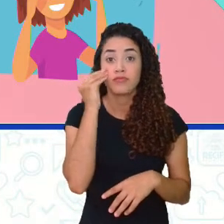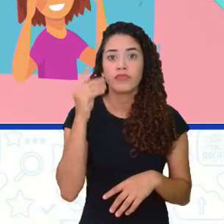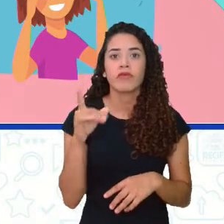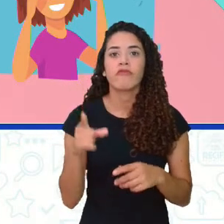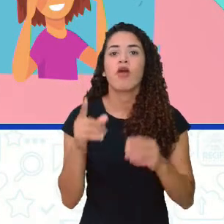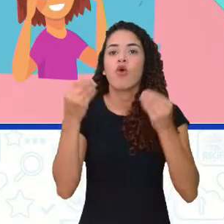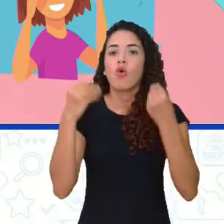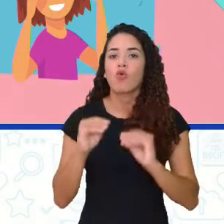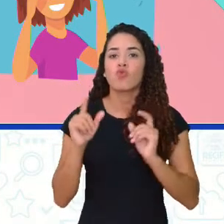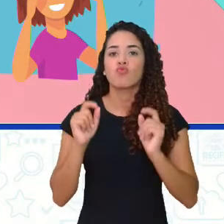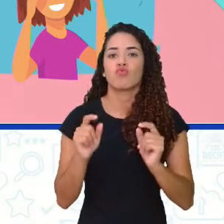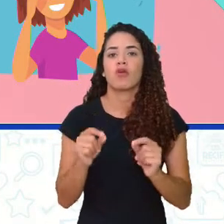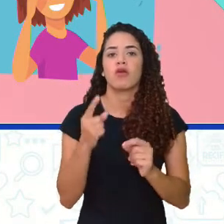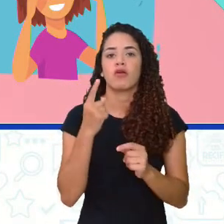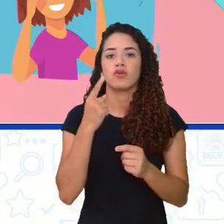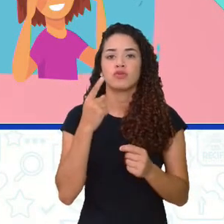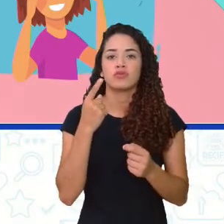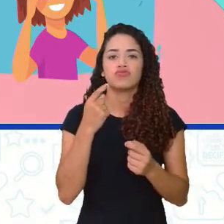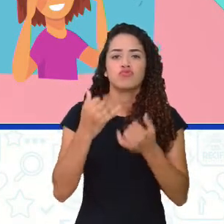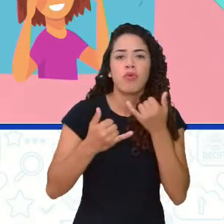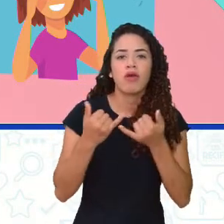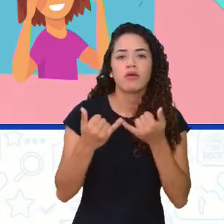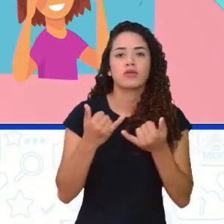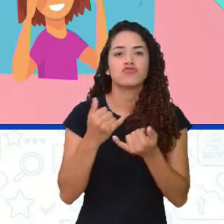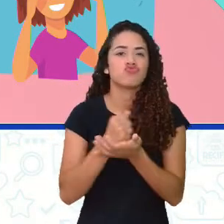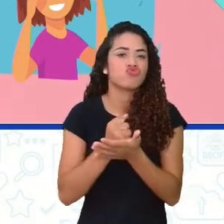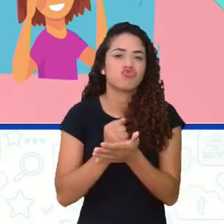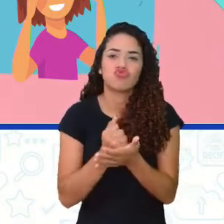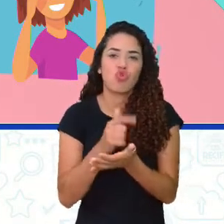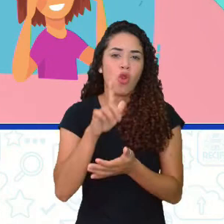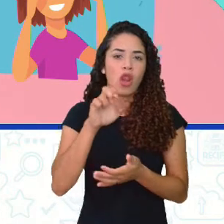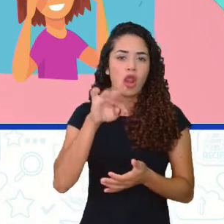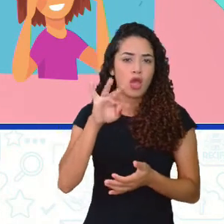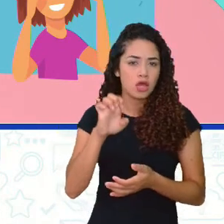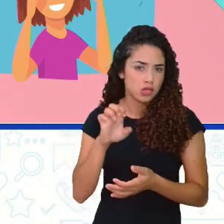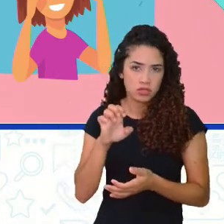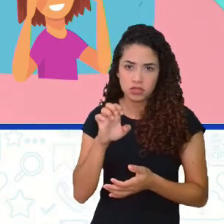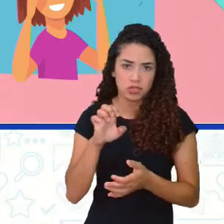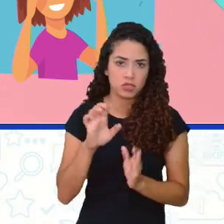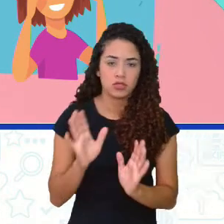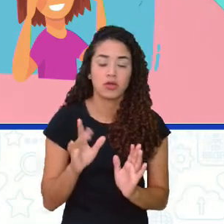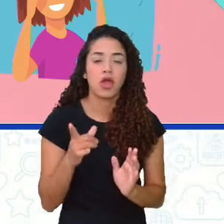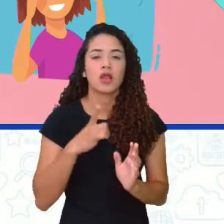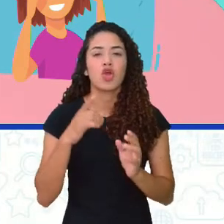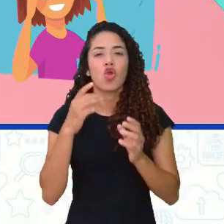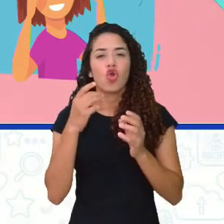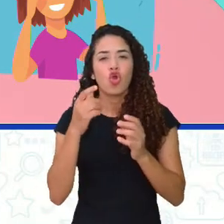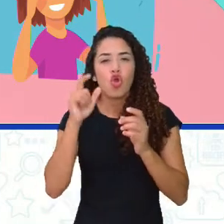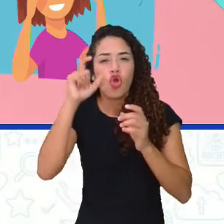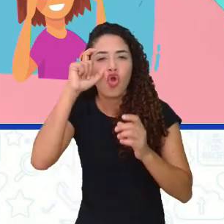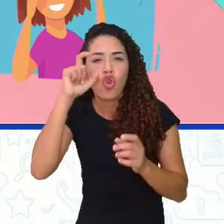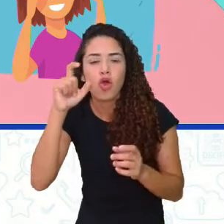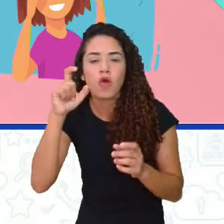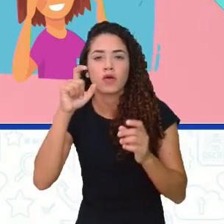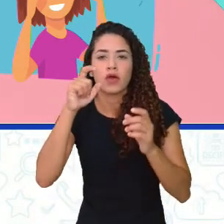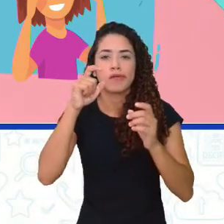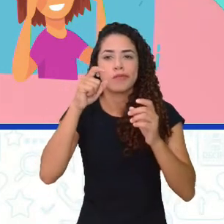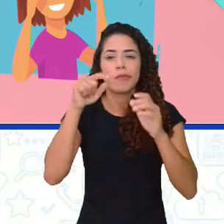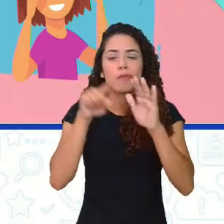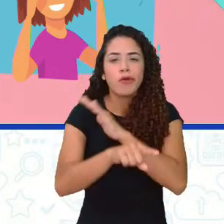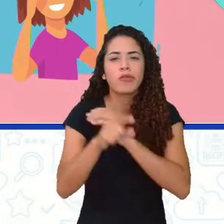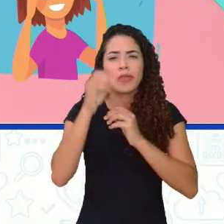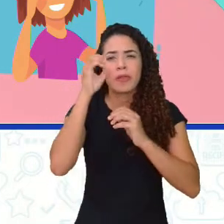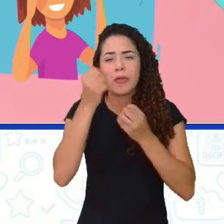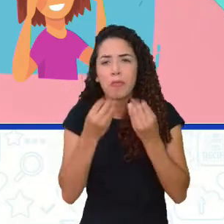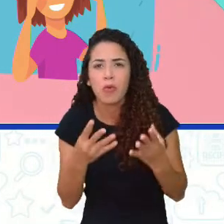um jogo de lentes. Esse aí é que muita gente reclama, porque ele coloca uma lente aí, essa tá boa, aquela tá boa, então